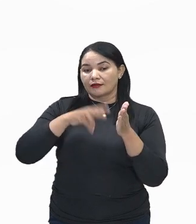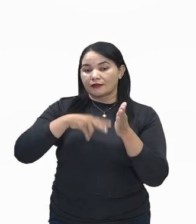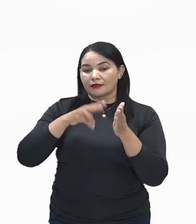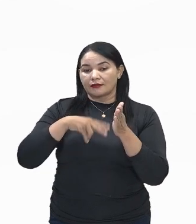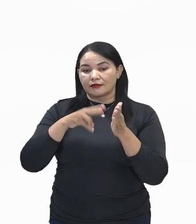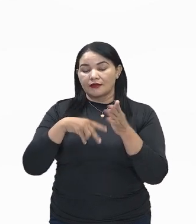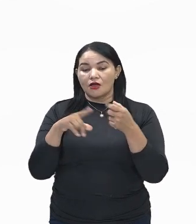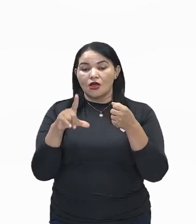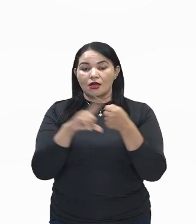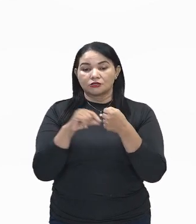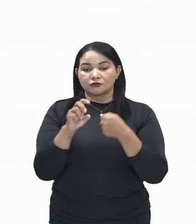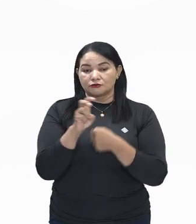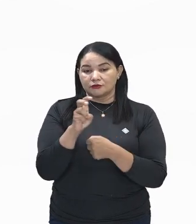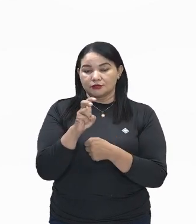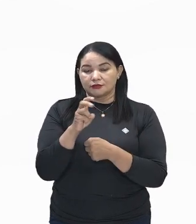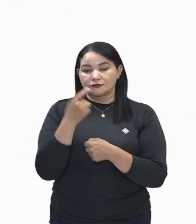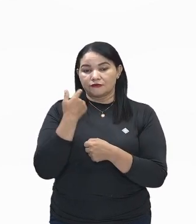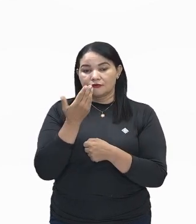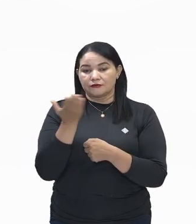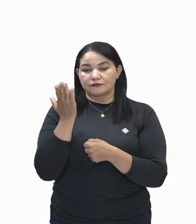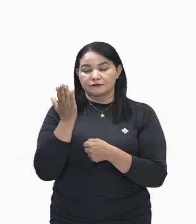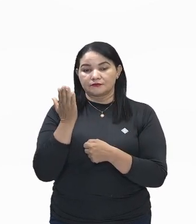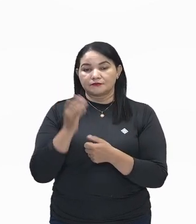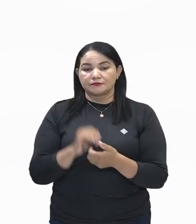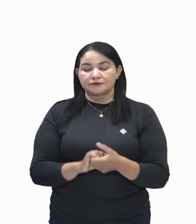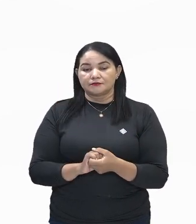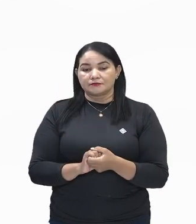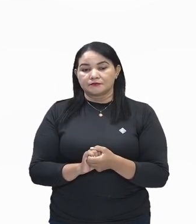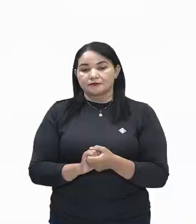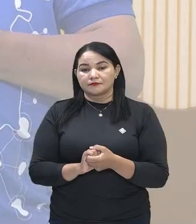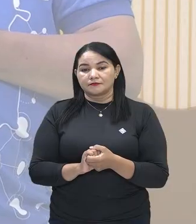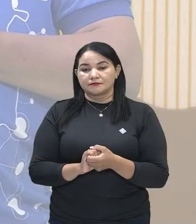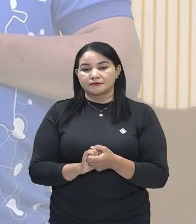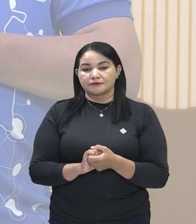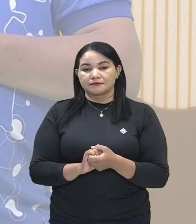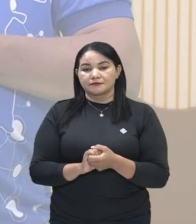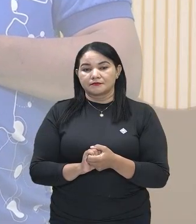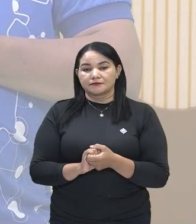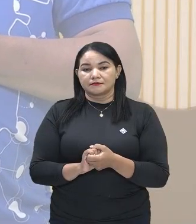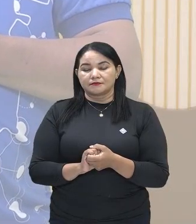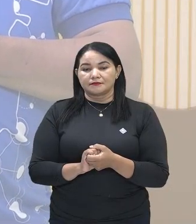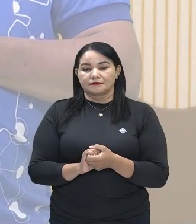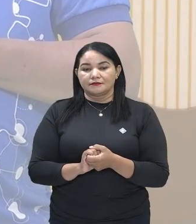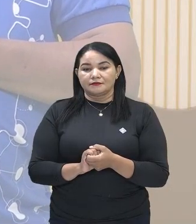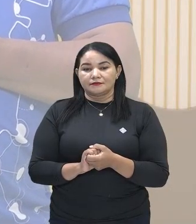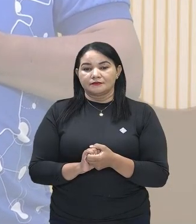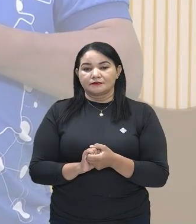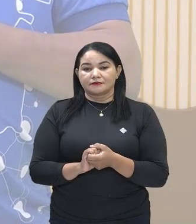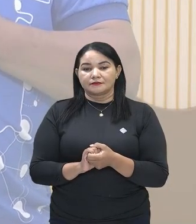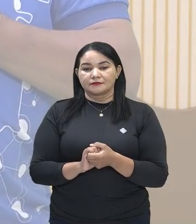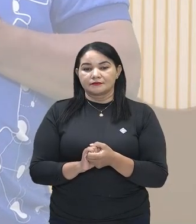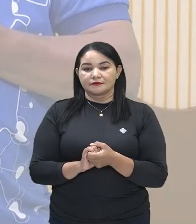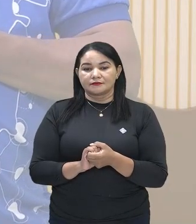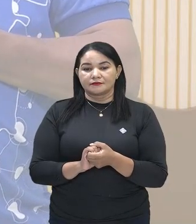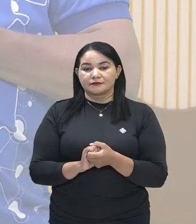5º. Leem comigo aí. todos